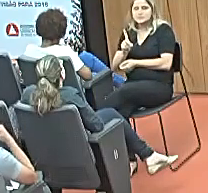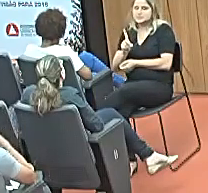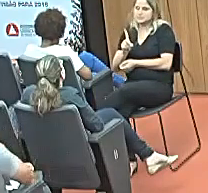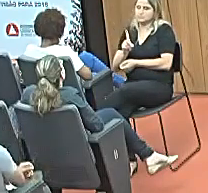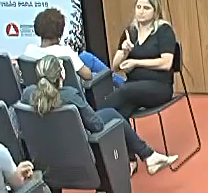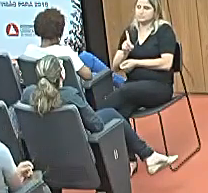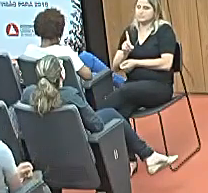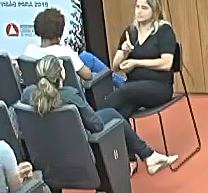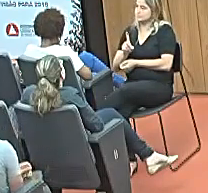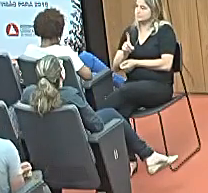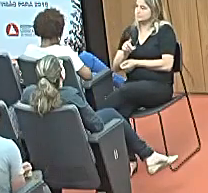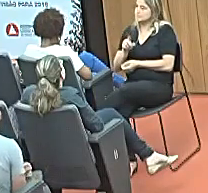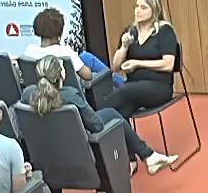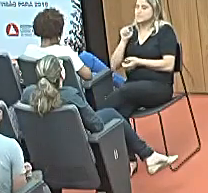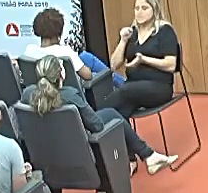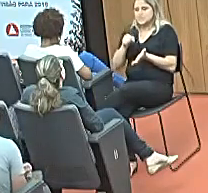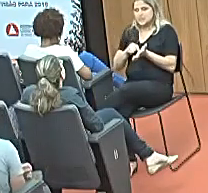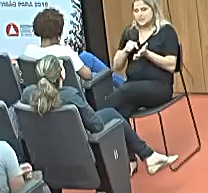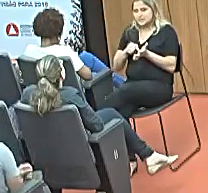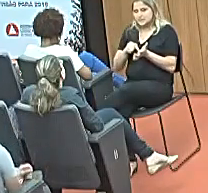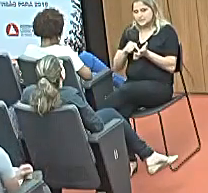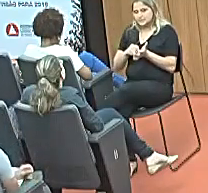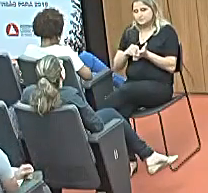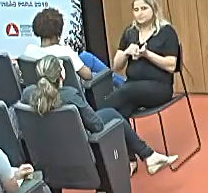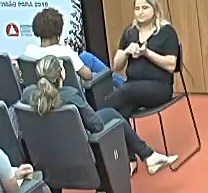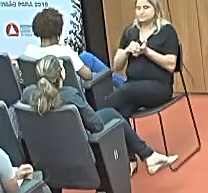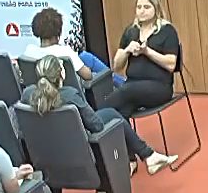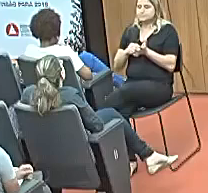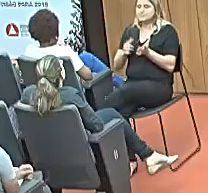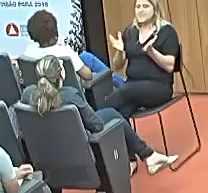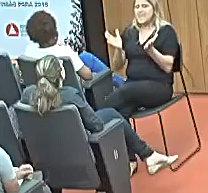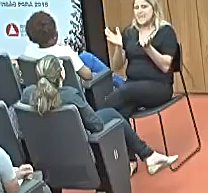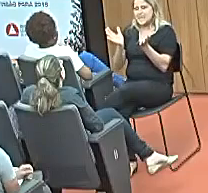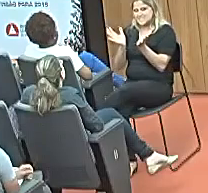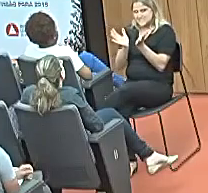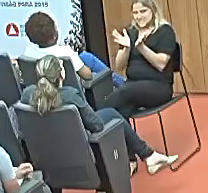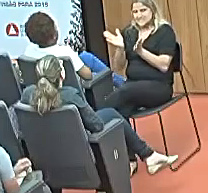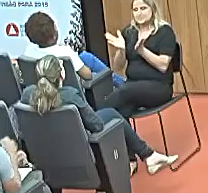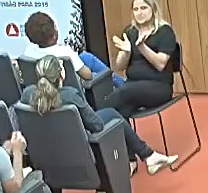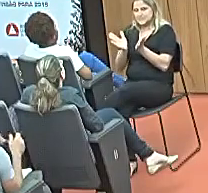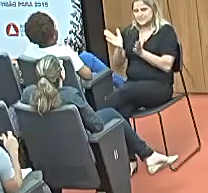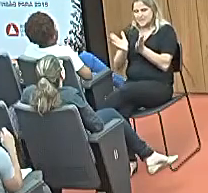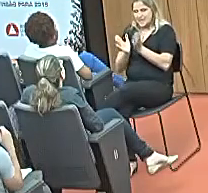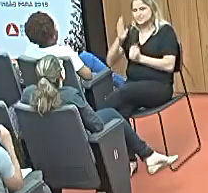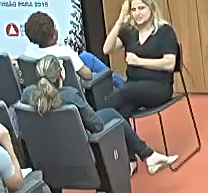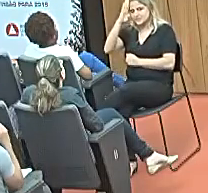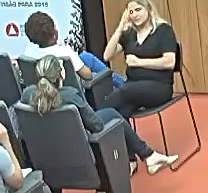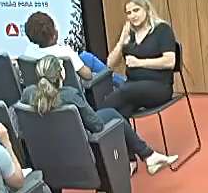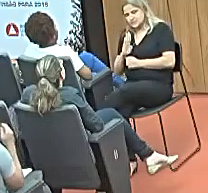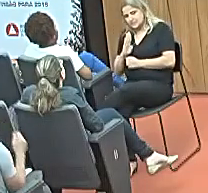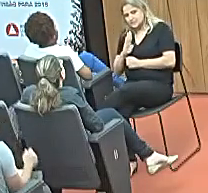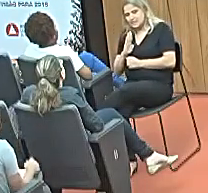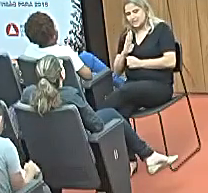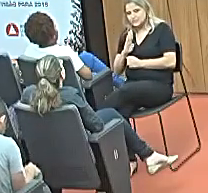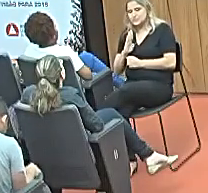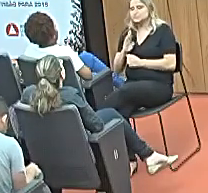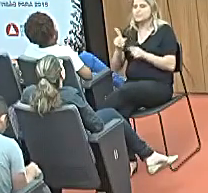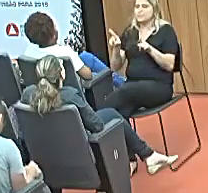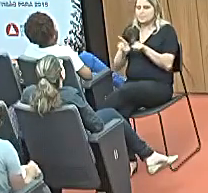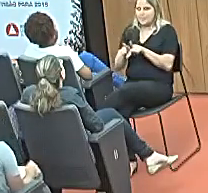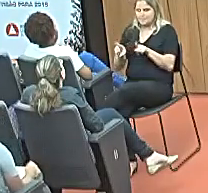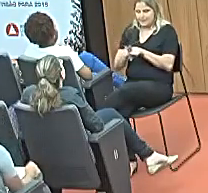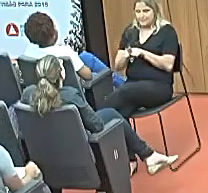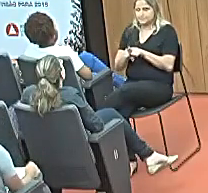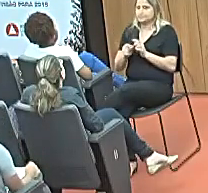e aqui vai a acessibilidade à gratuidade ea preferência lidade